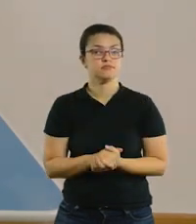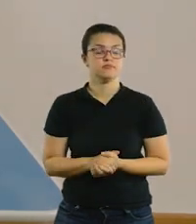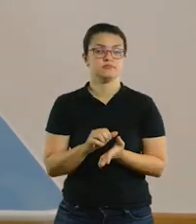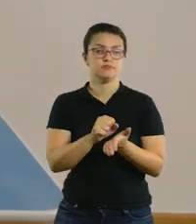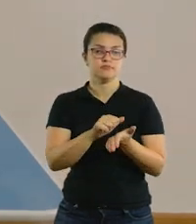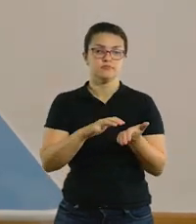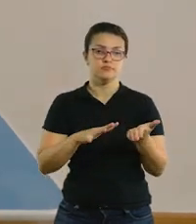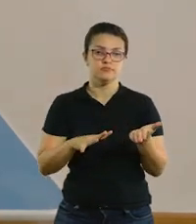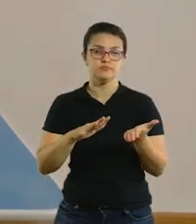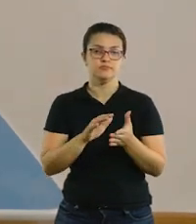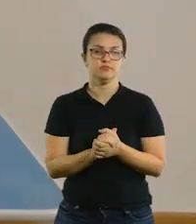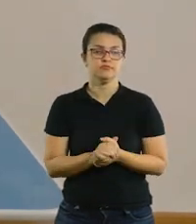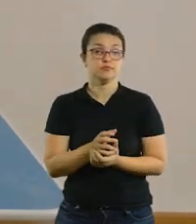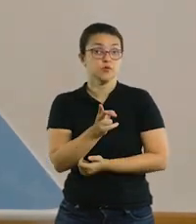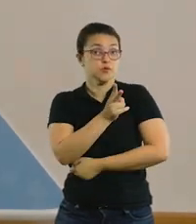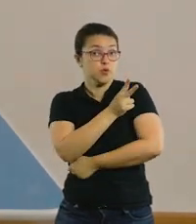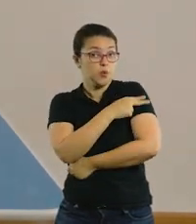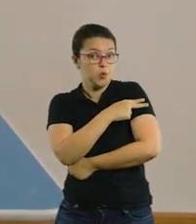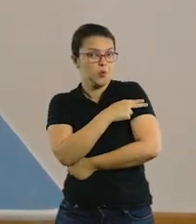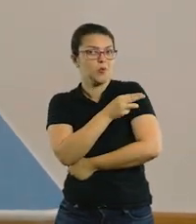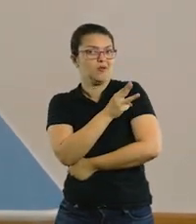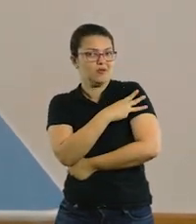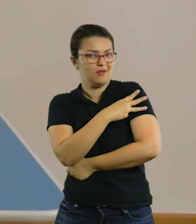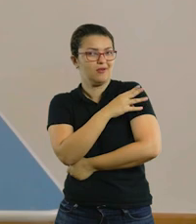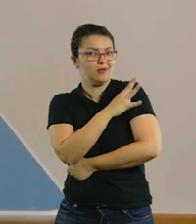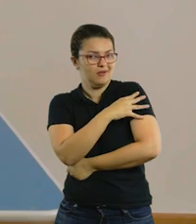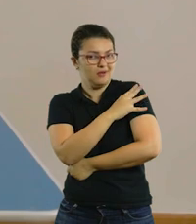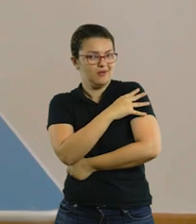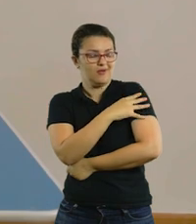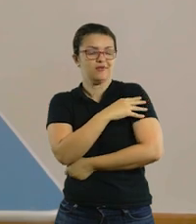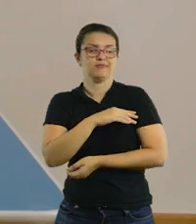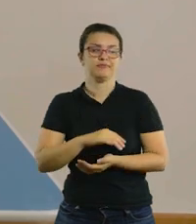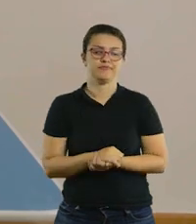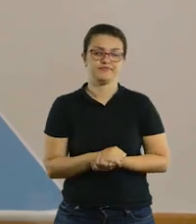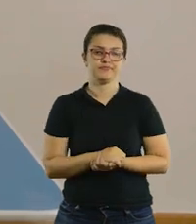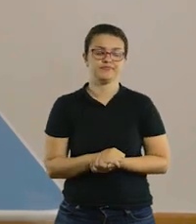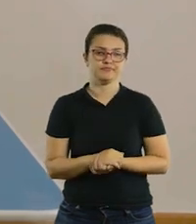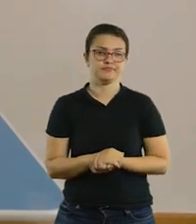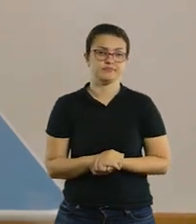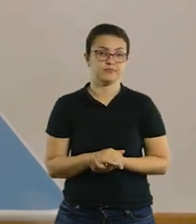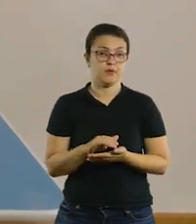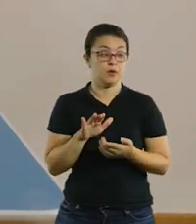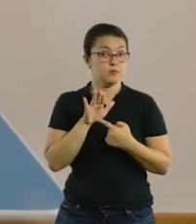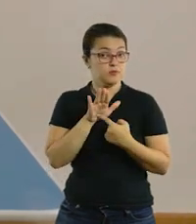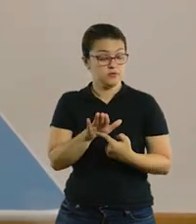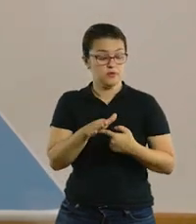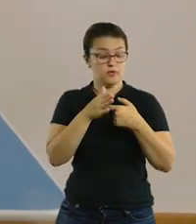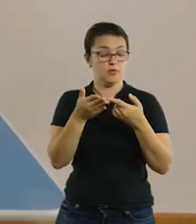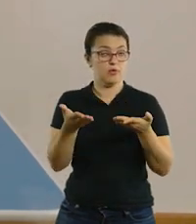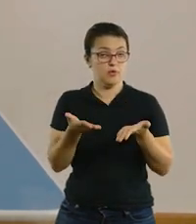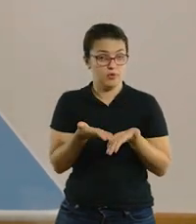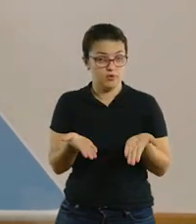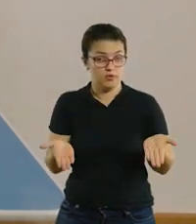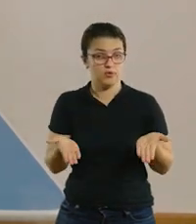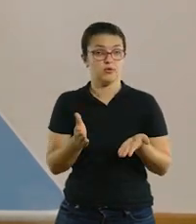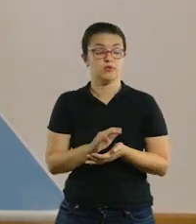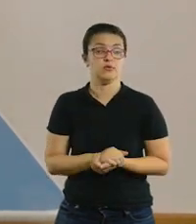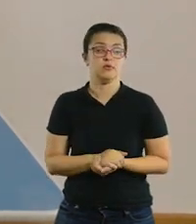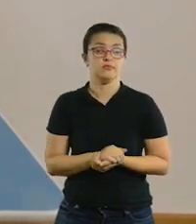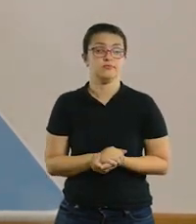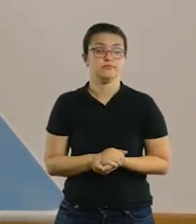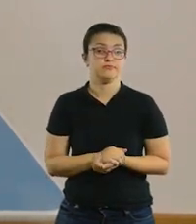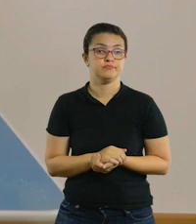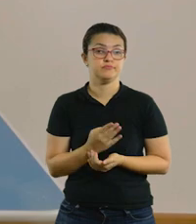é para os alunos do segundo ao quarto ano. E essa próxima atividade que eu vou apresentar para vocês é